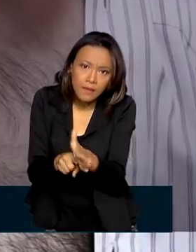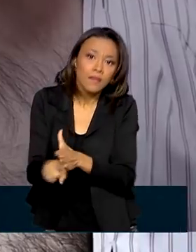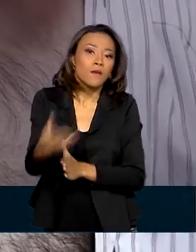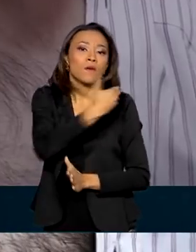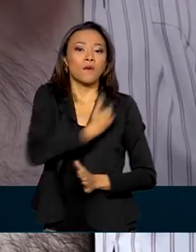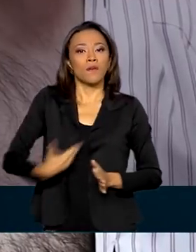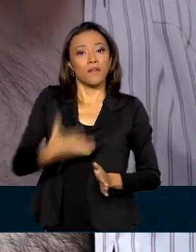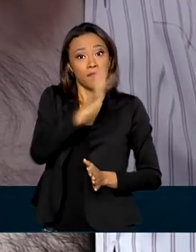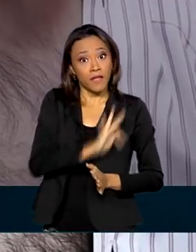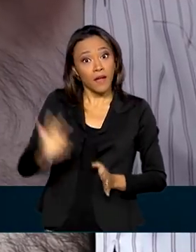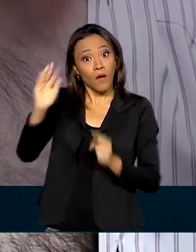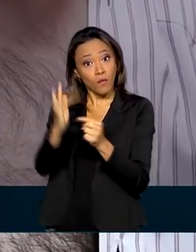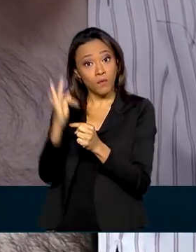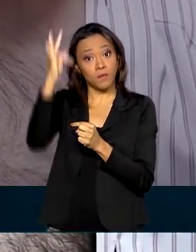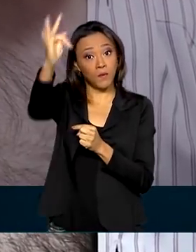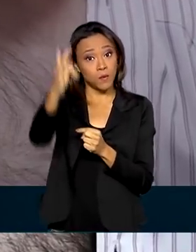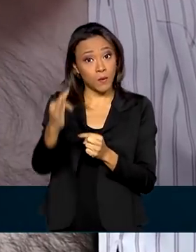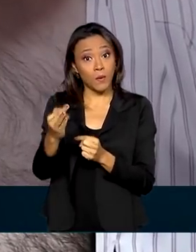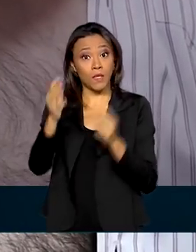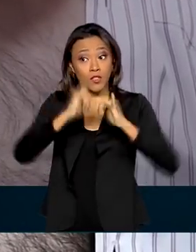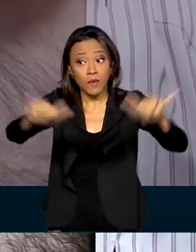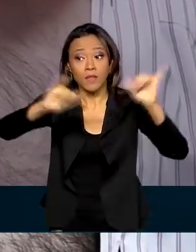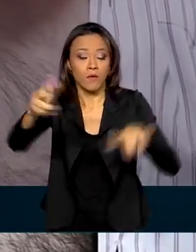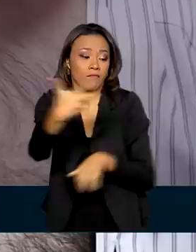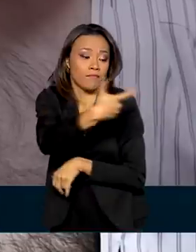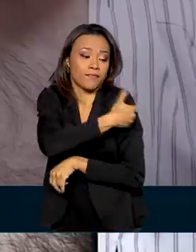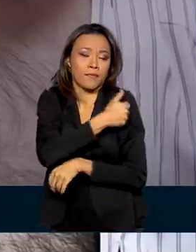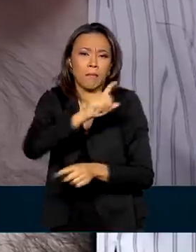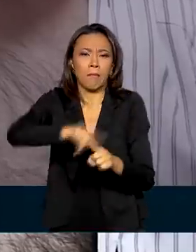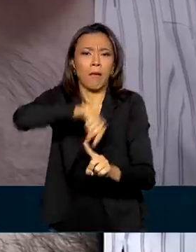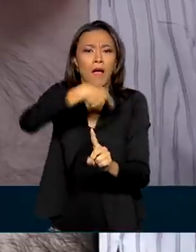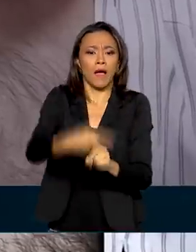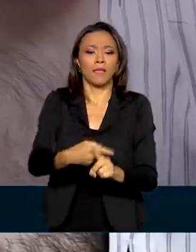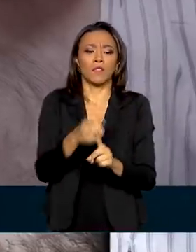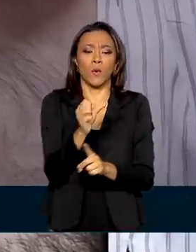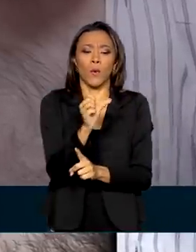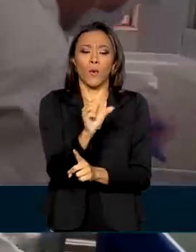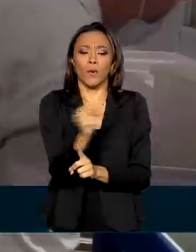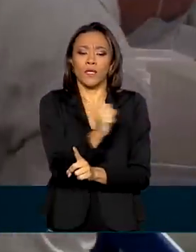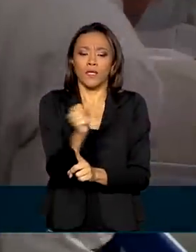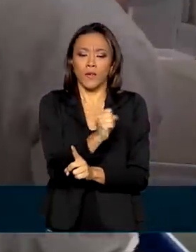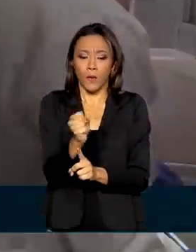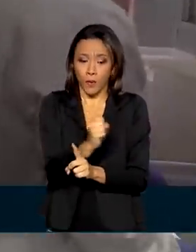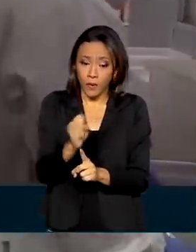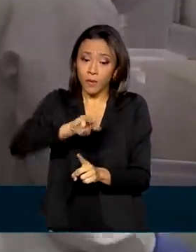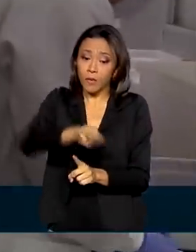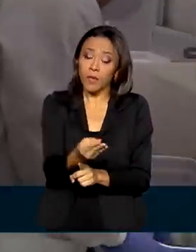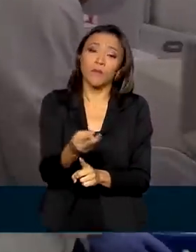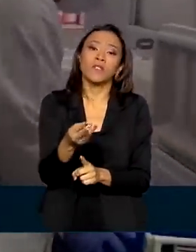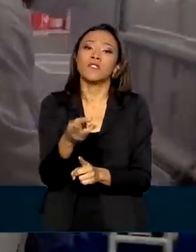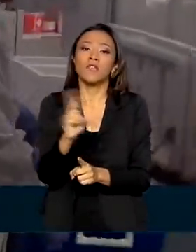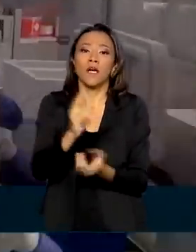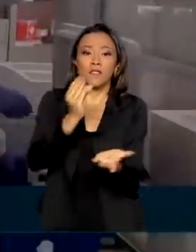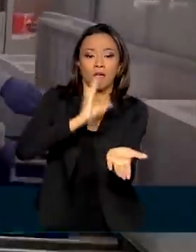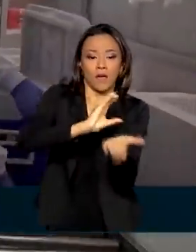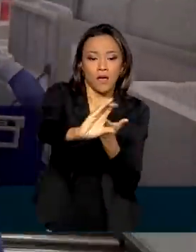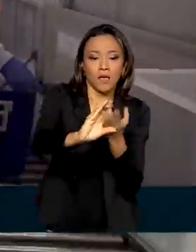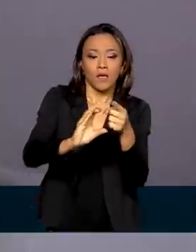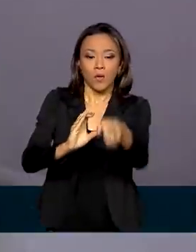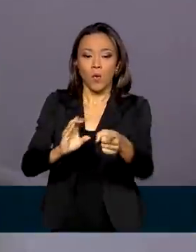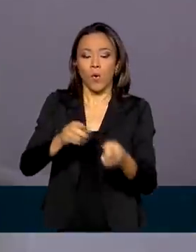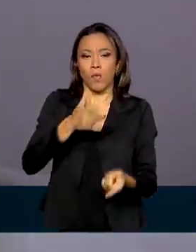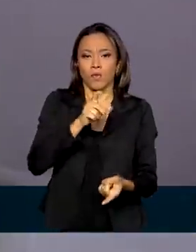uma futura campanha de vacinação. Vão ser investidos mais de R 88 milhões em equipamentos como câmaras